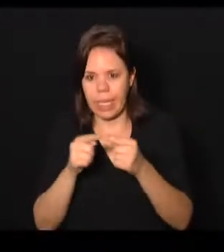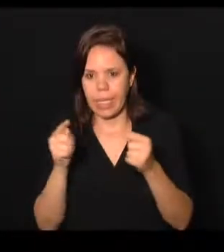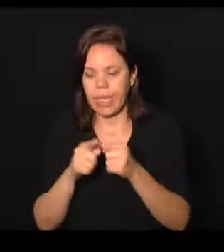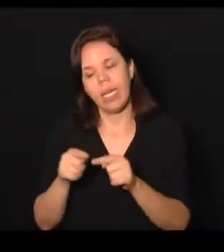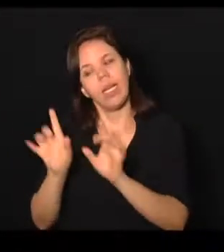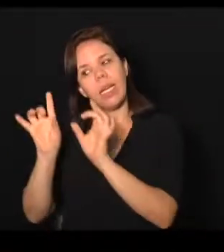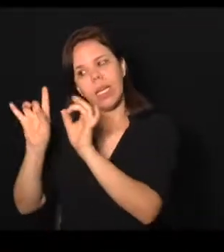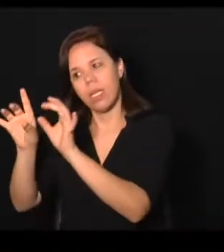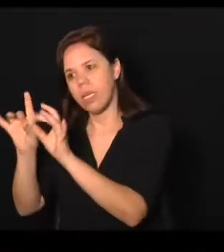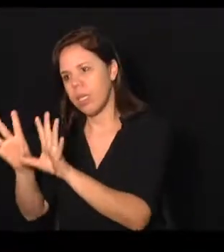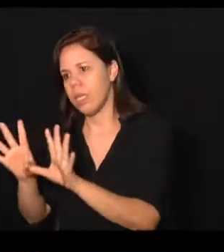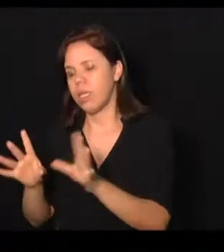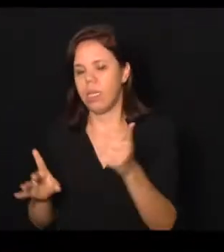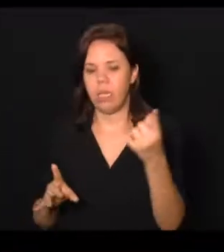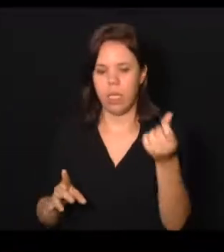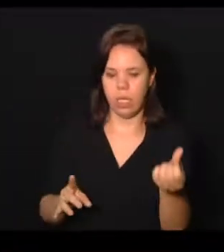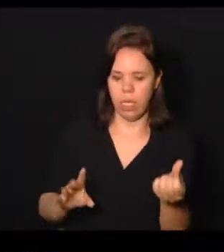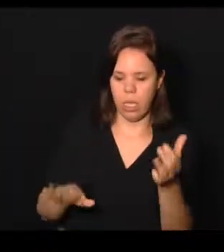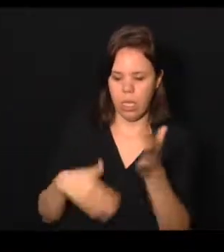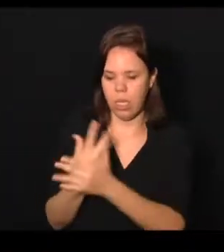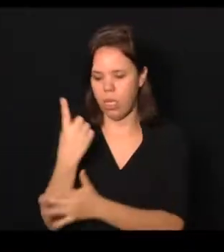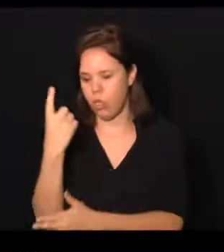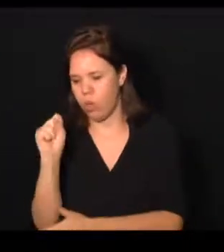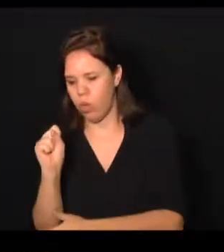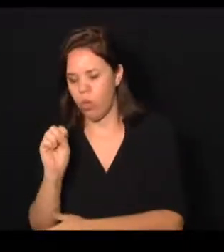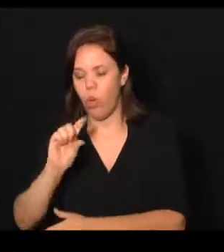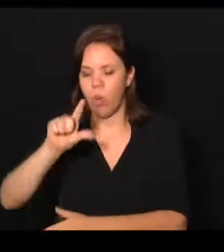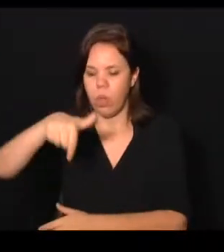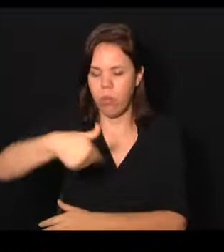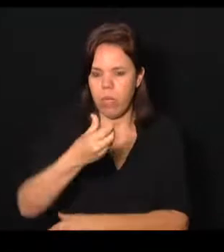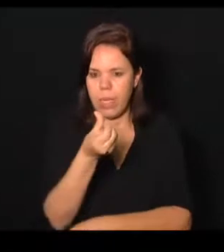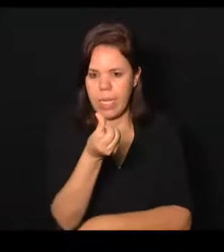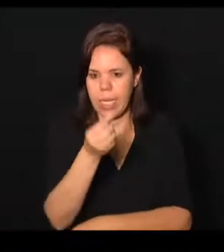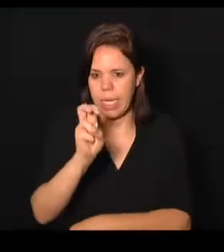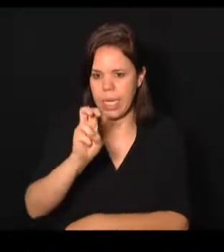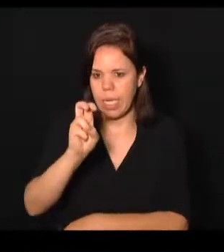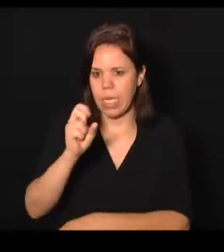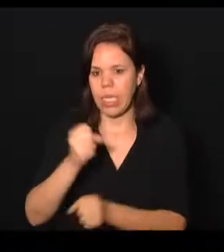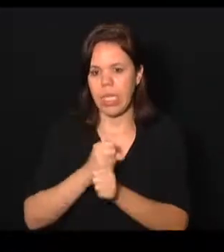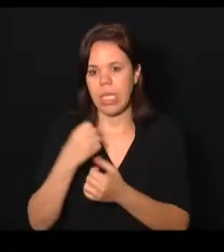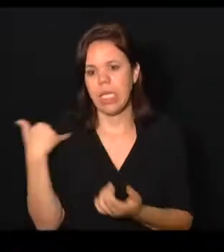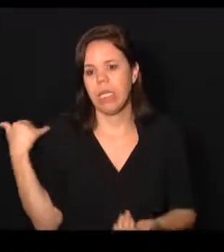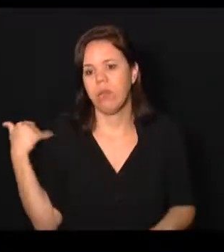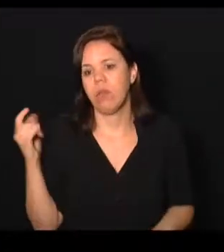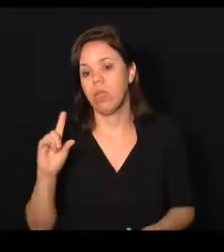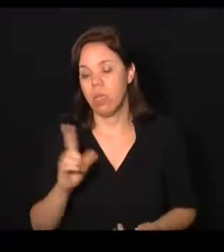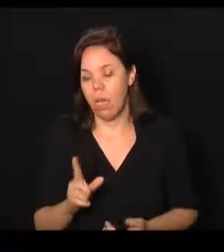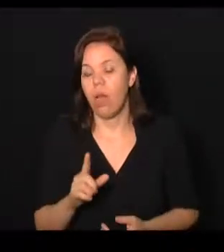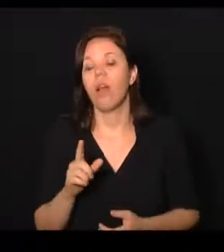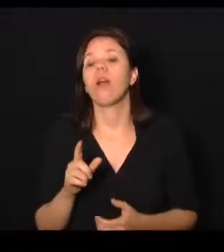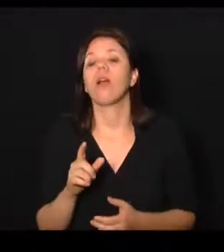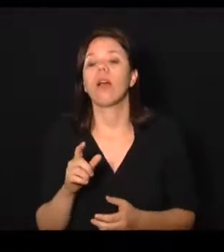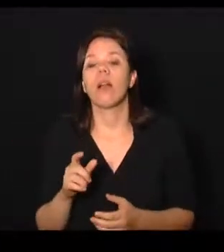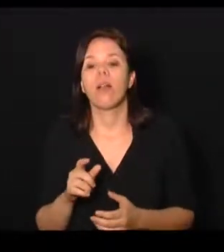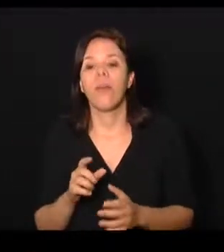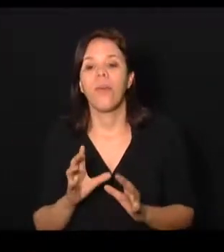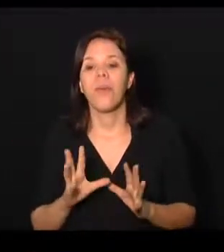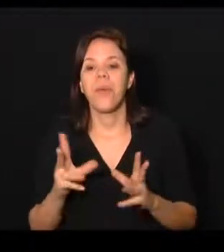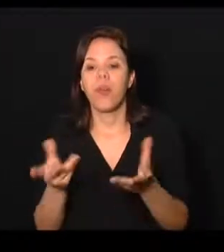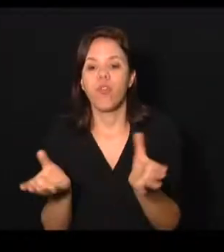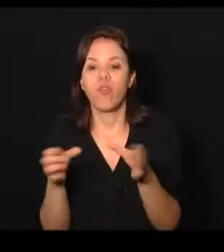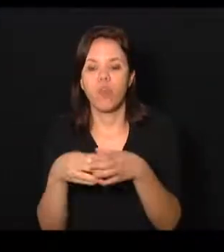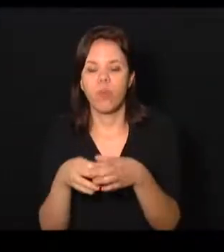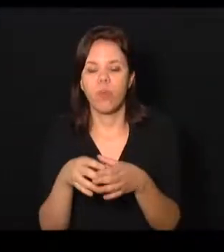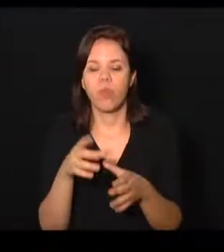especial, que é de 16 a 18 anos, ou depois de 65 anos, a gente está abrangendo aquela população entre 18